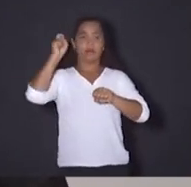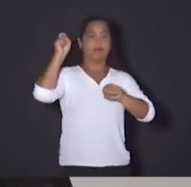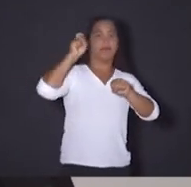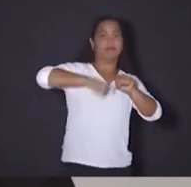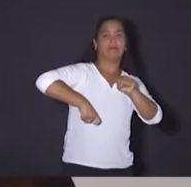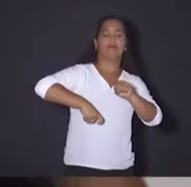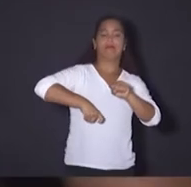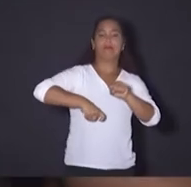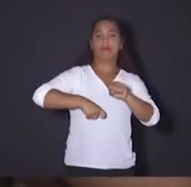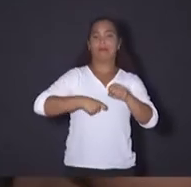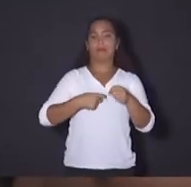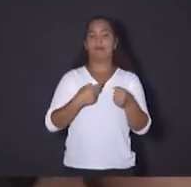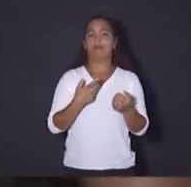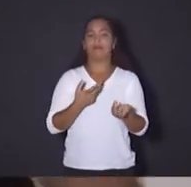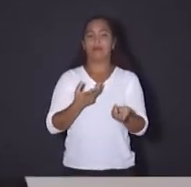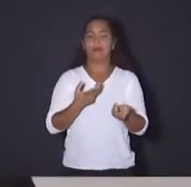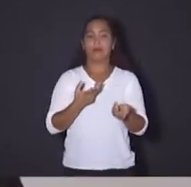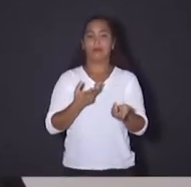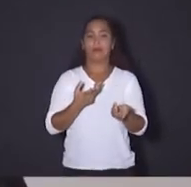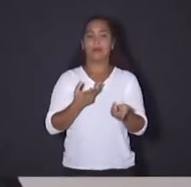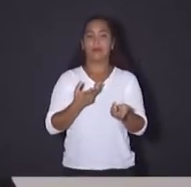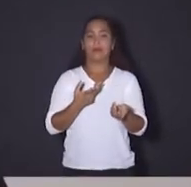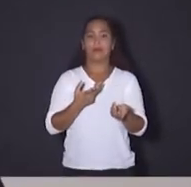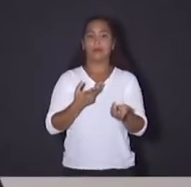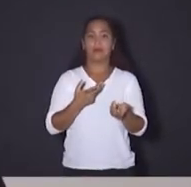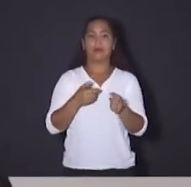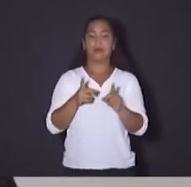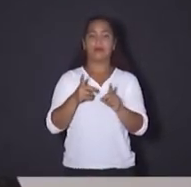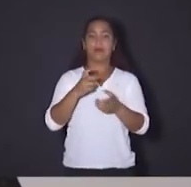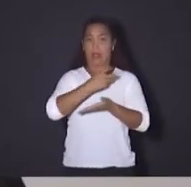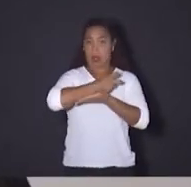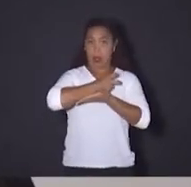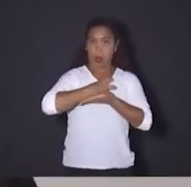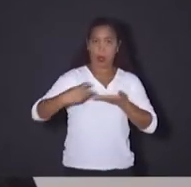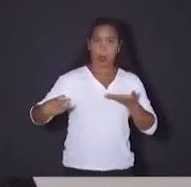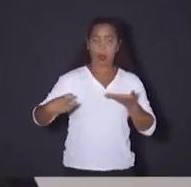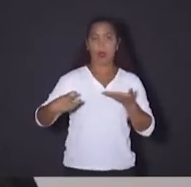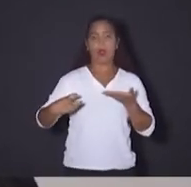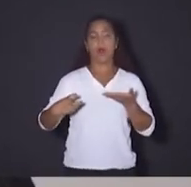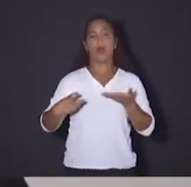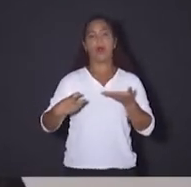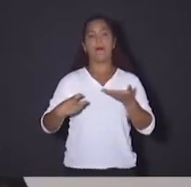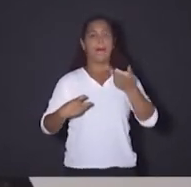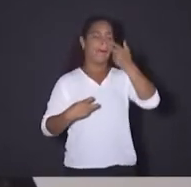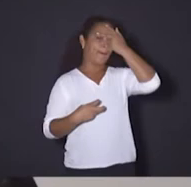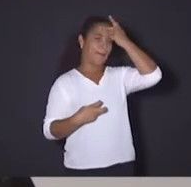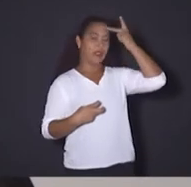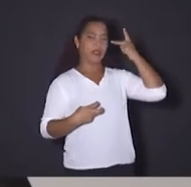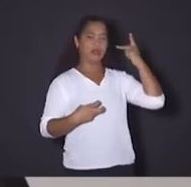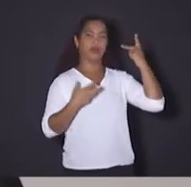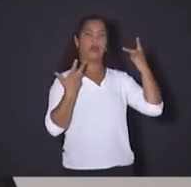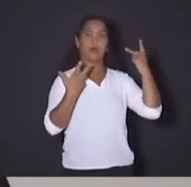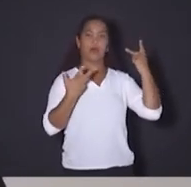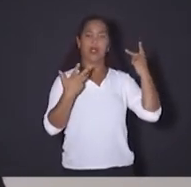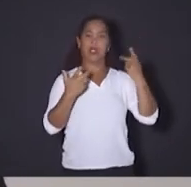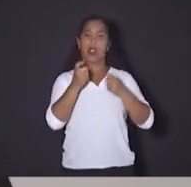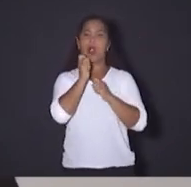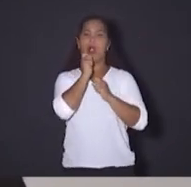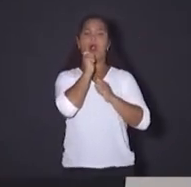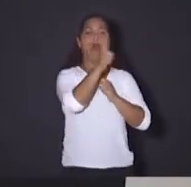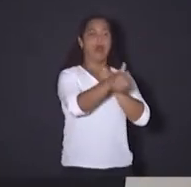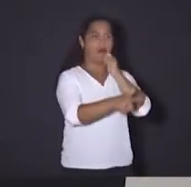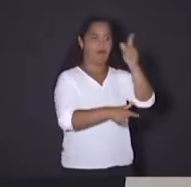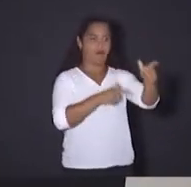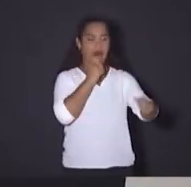esgotá dores no golpe quando as pessoas queriam atingir a presidenta dilma